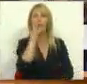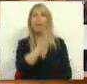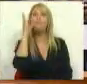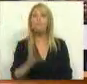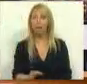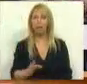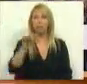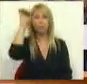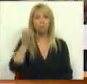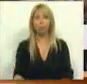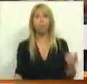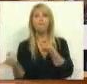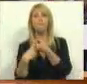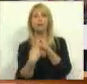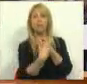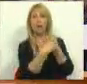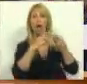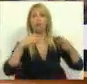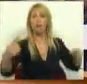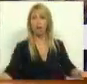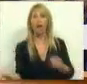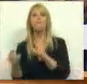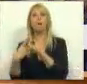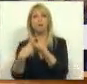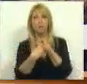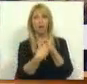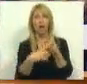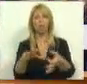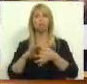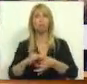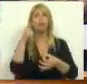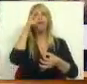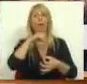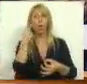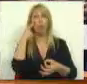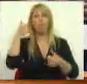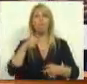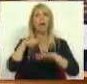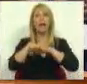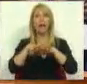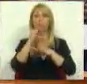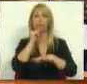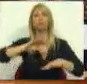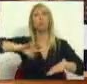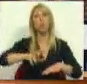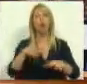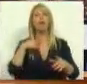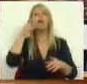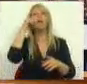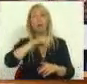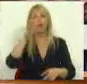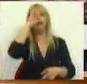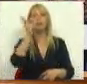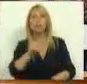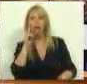no terreno em parceria com as autarquias, em parceria com aqueles que conhecem a rede local e aqueles que sabem exatamente sinalizar